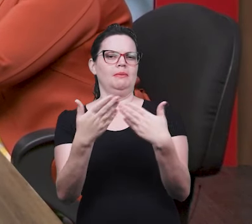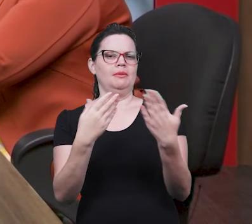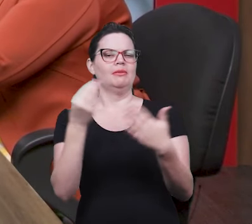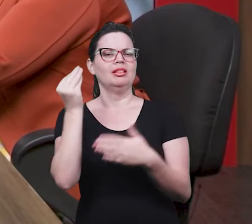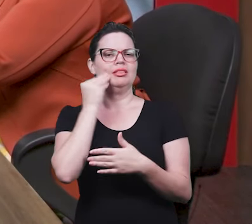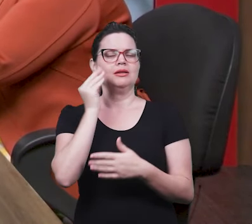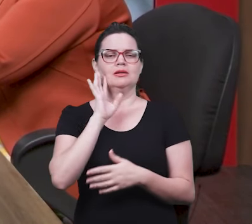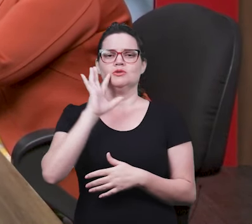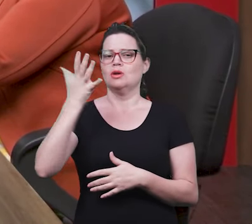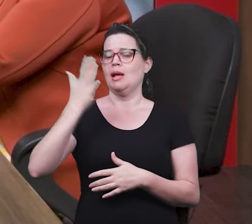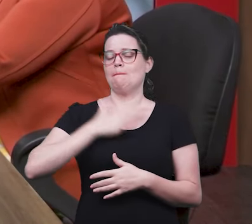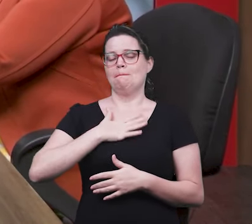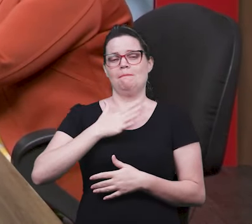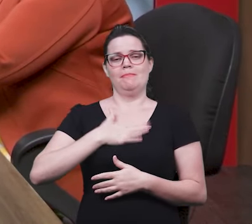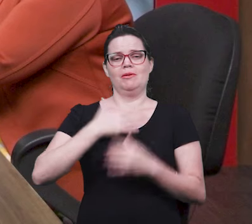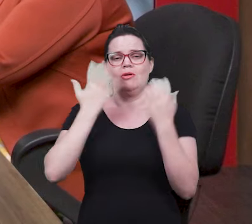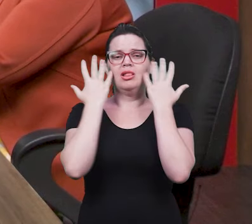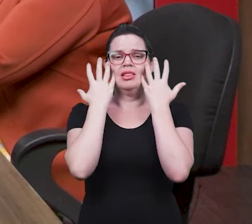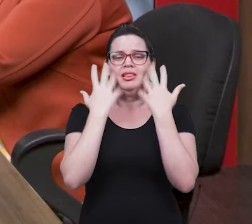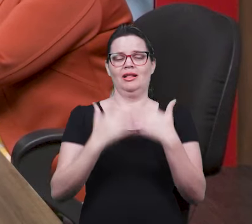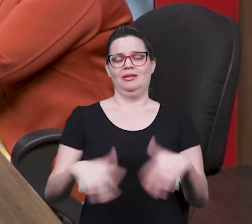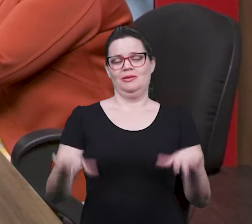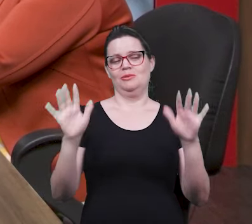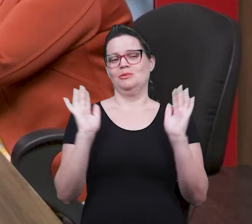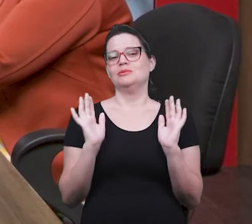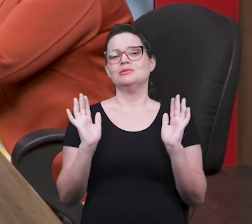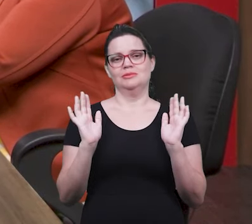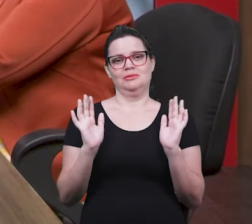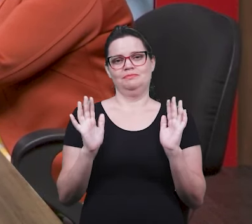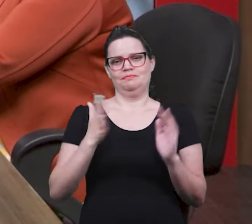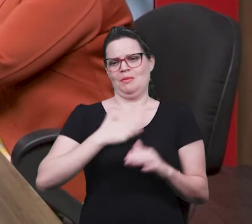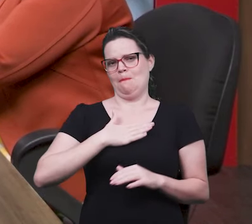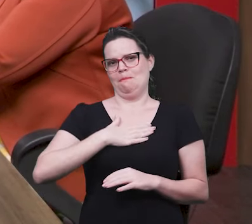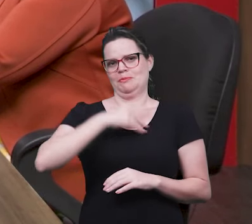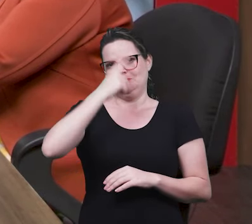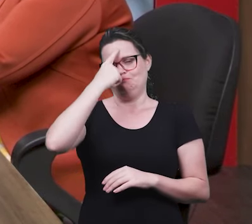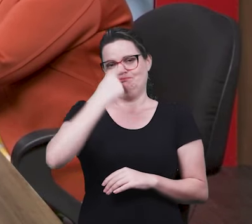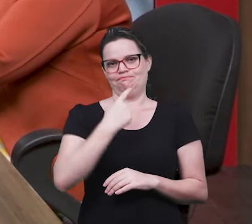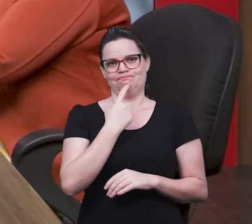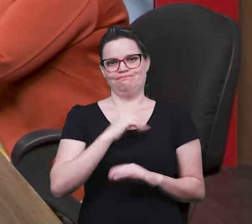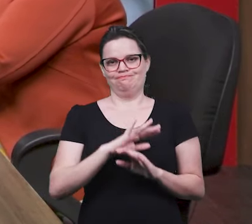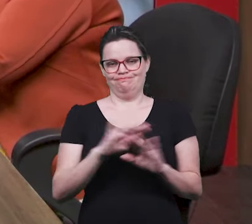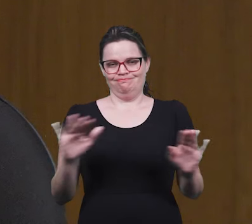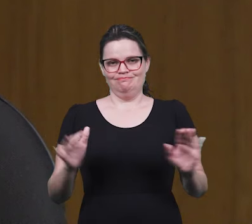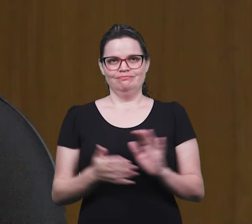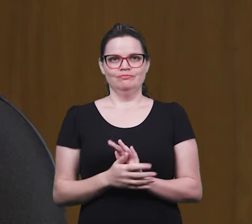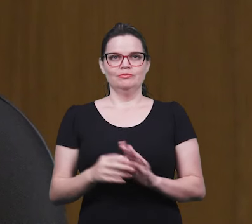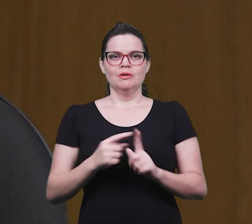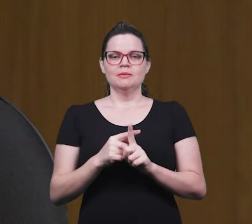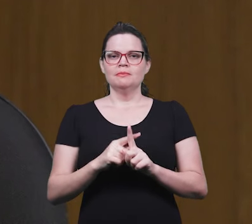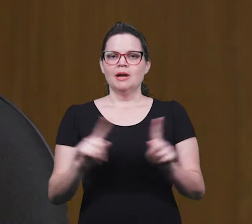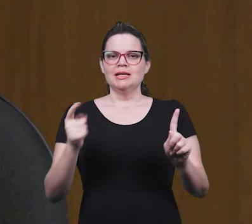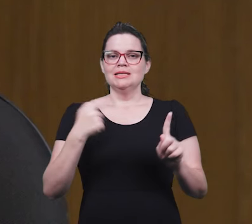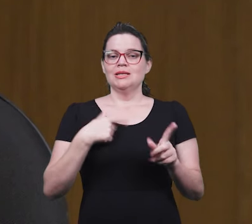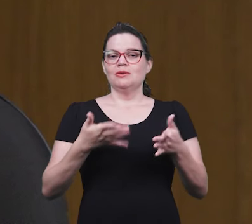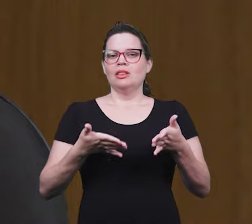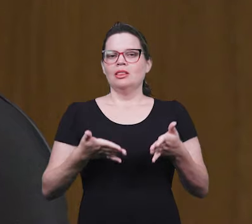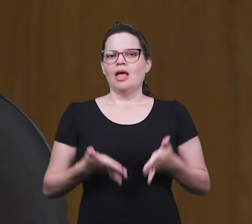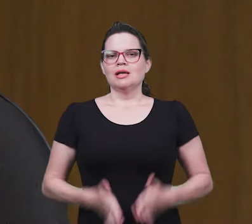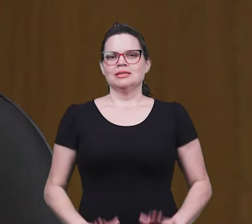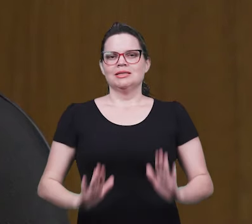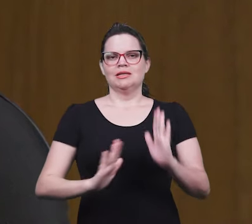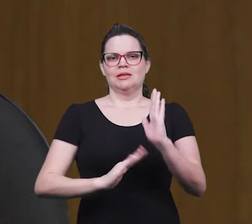isso já vem mesmo da personalidade, né? Mas eu nasci